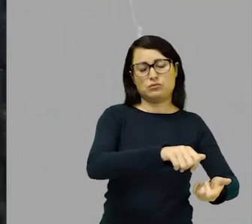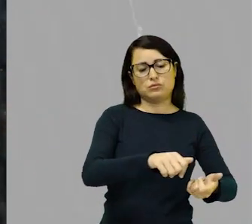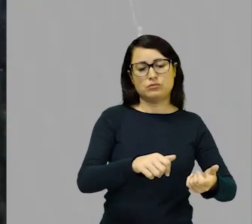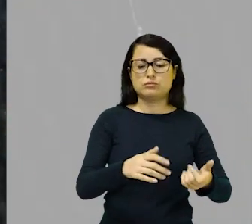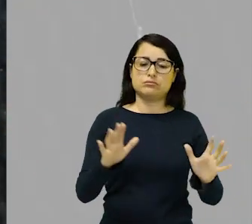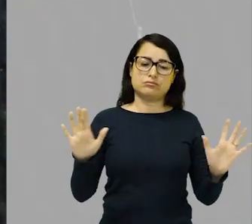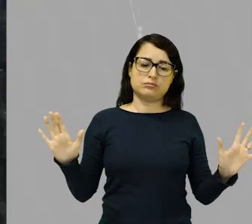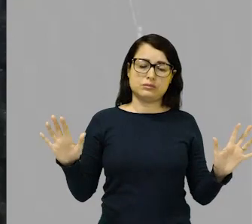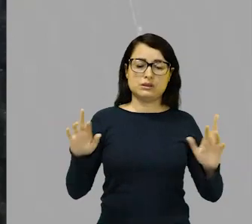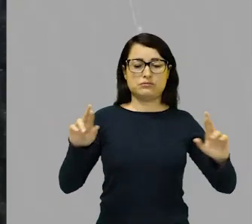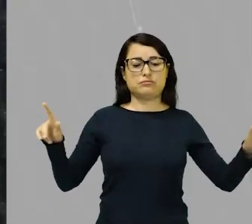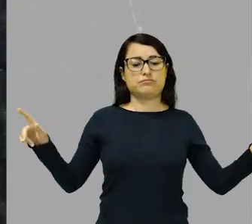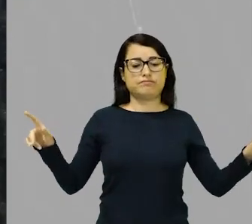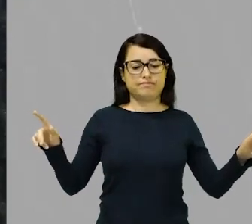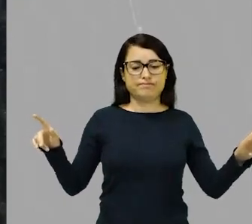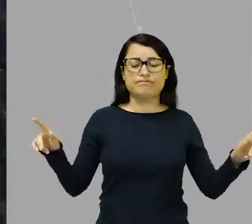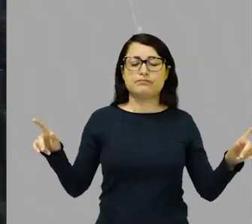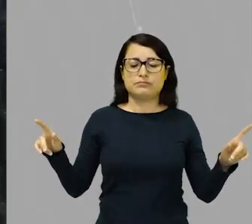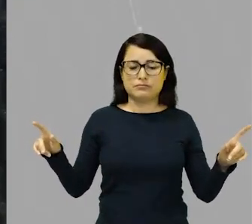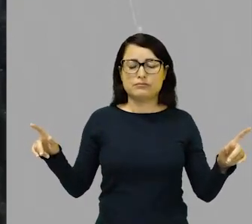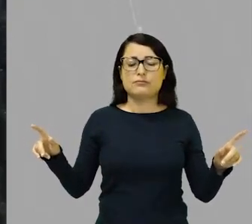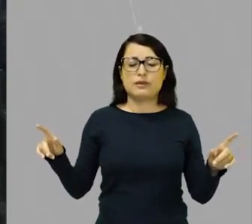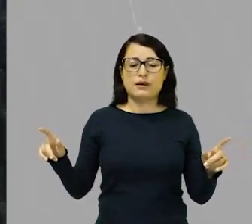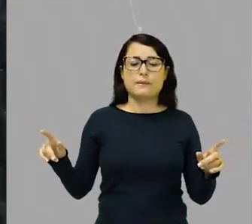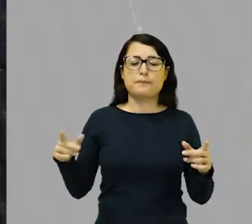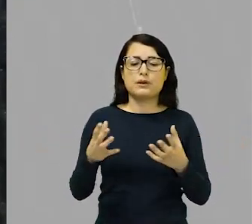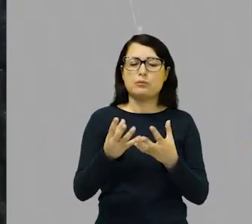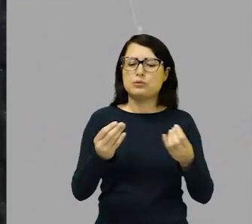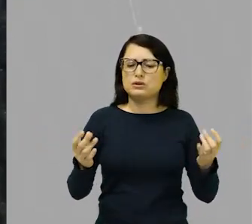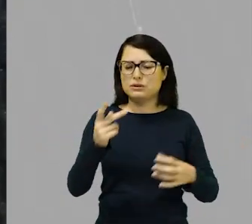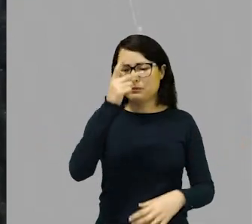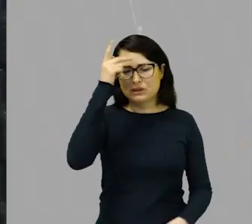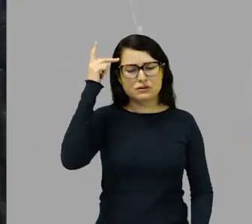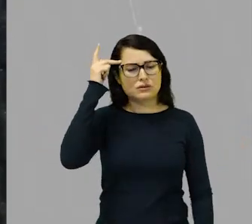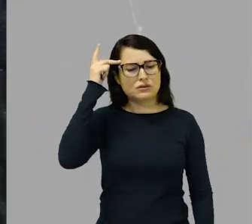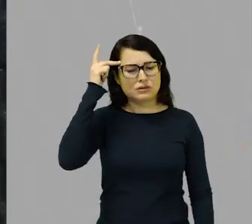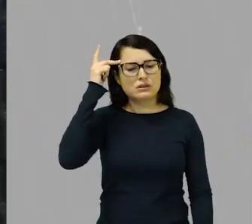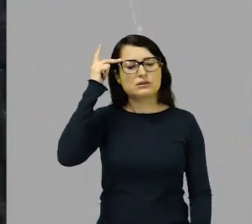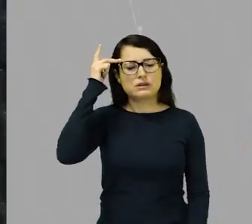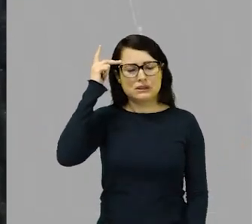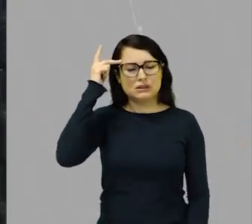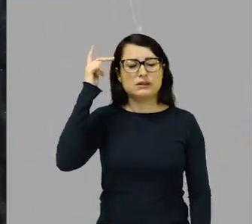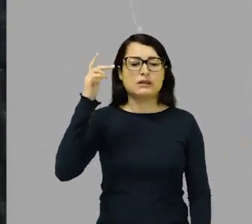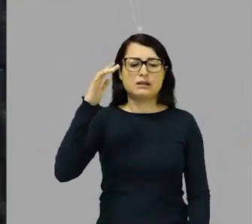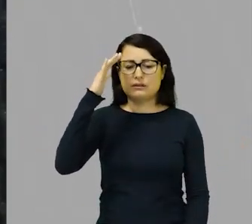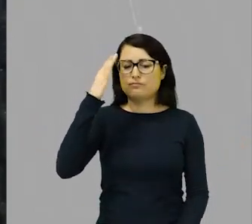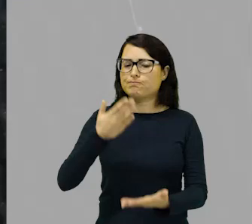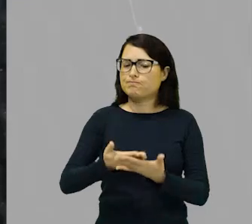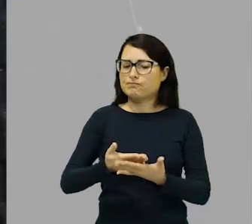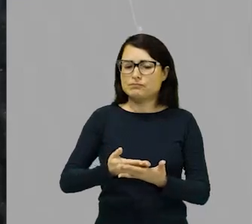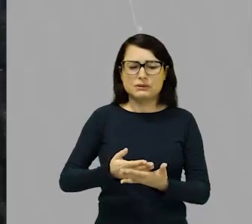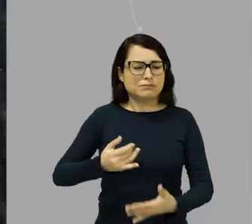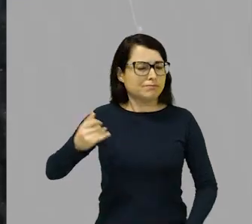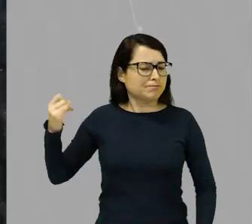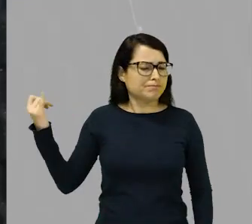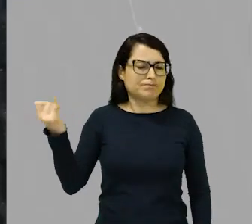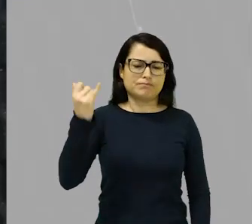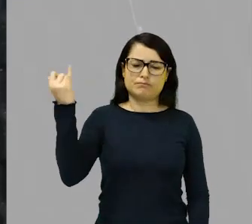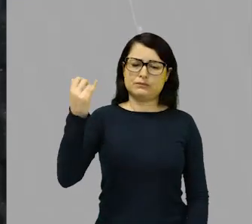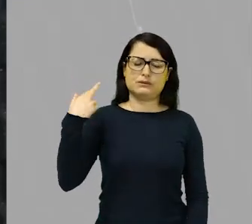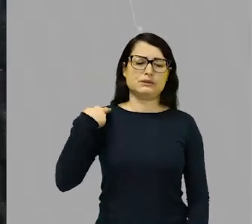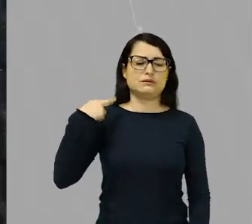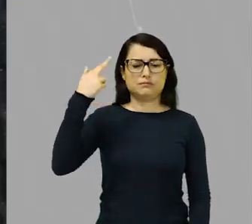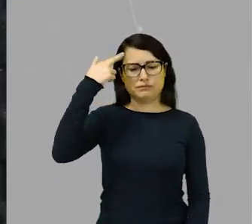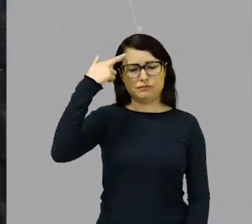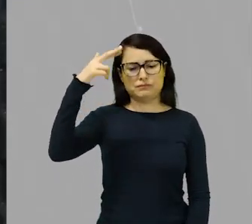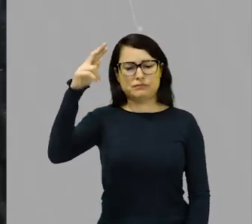sua visão de mundo. Então, para muitas pessoas, a religião, a crença, tem um papel fundamental na vida delas, na forma